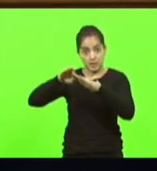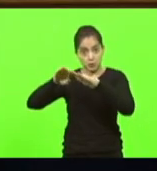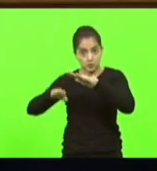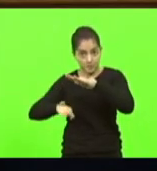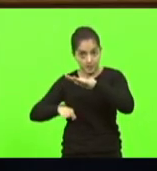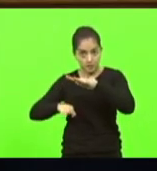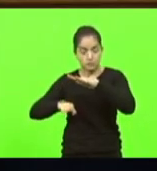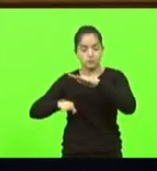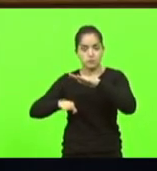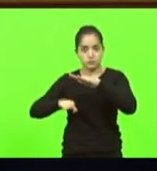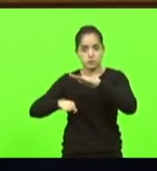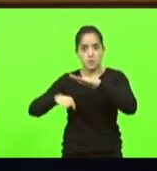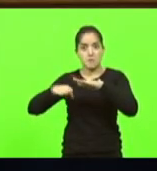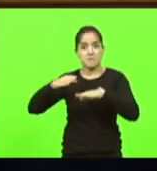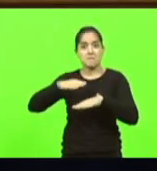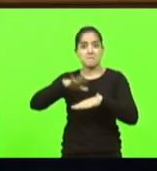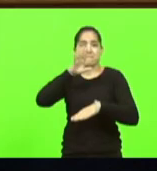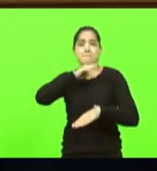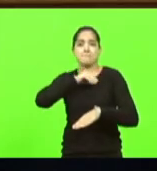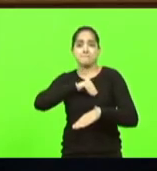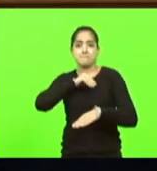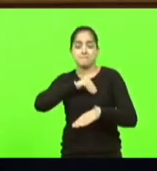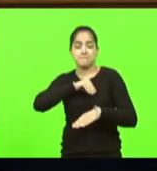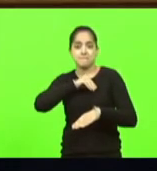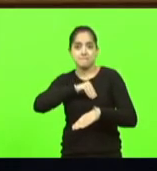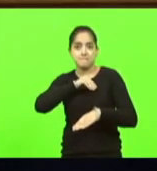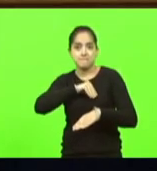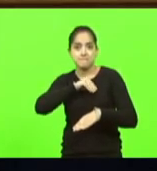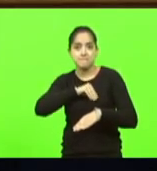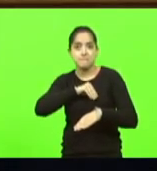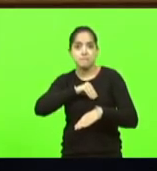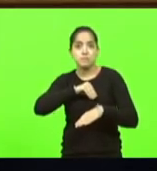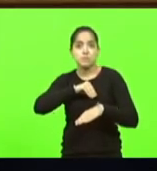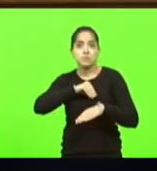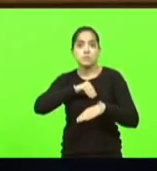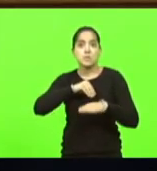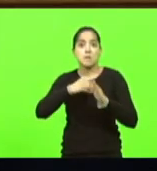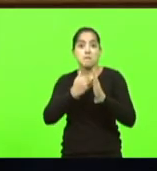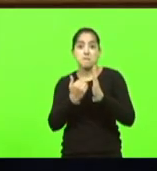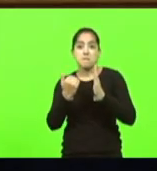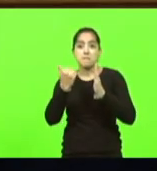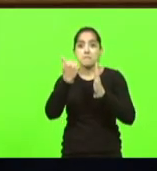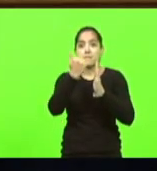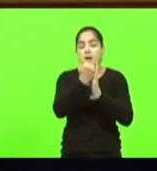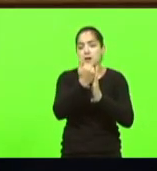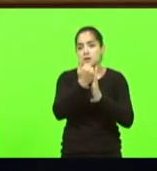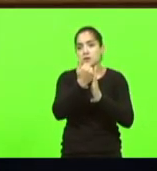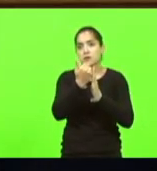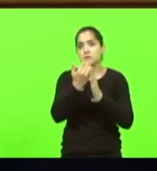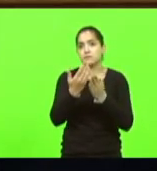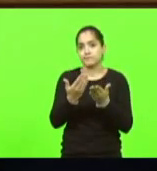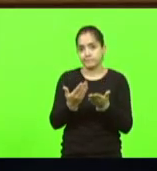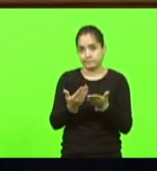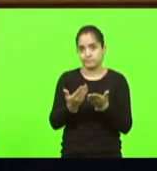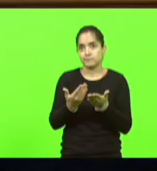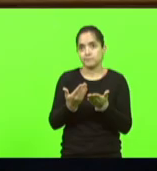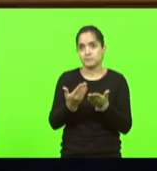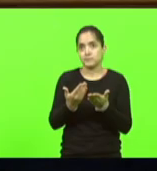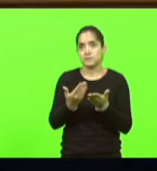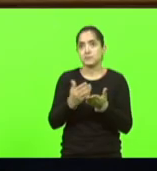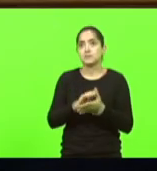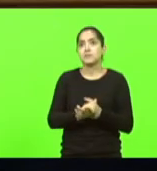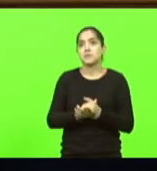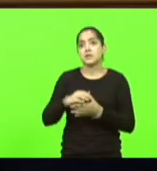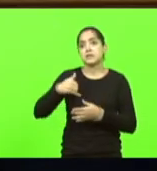é uma o salário pago ao servidor público sujeito menino só postou